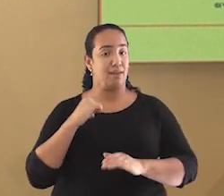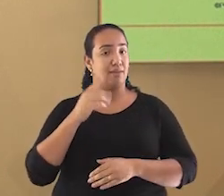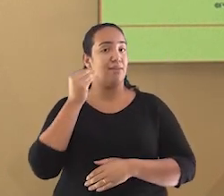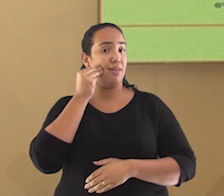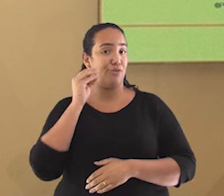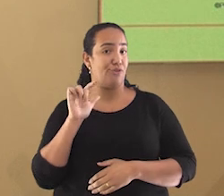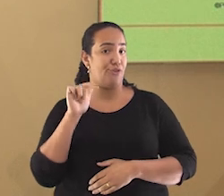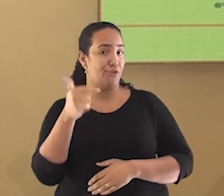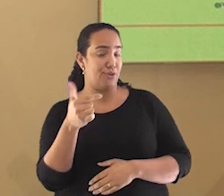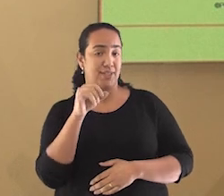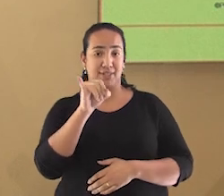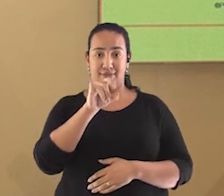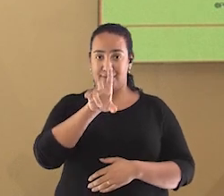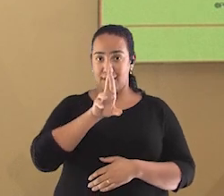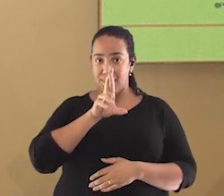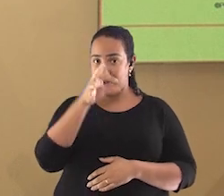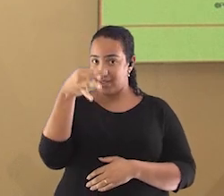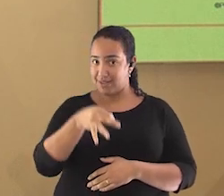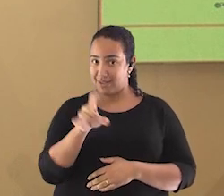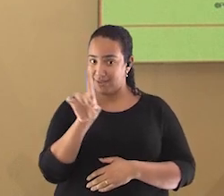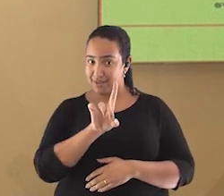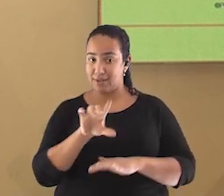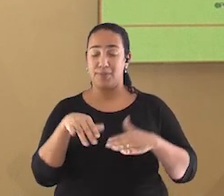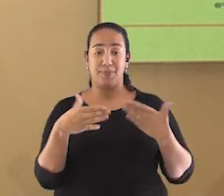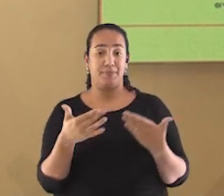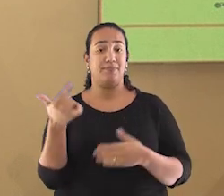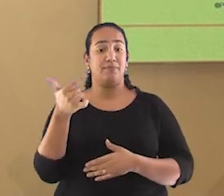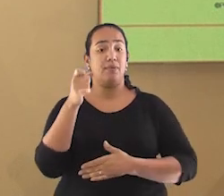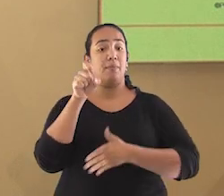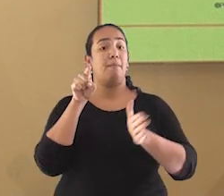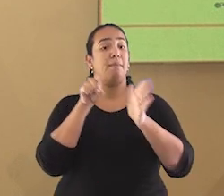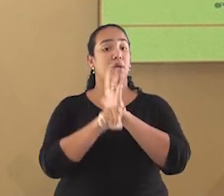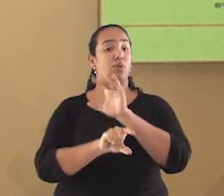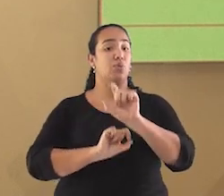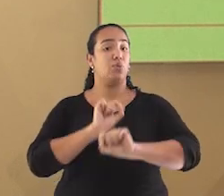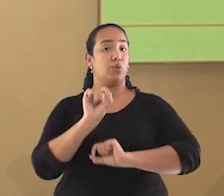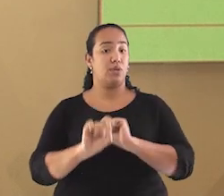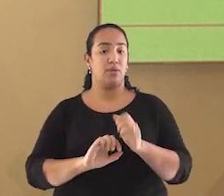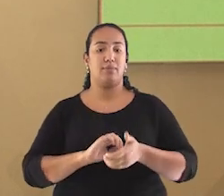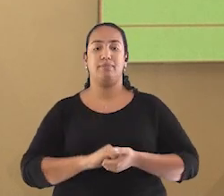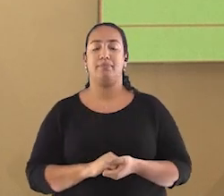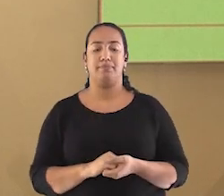mais uma chance para você que não acertou a primeira. E a segunda pergunta é: